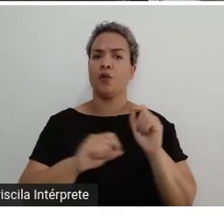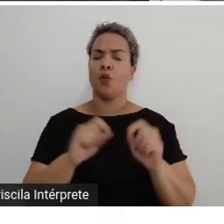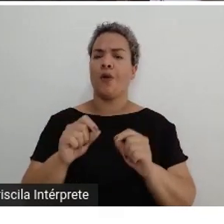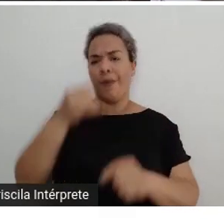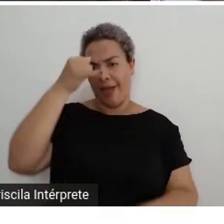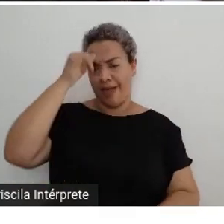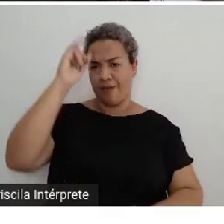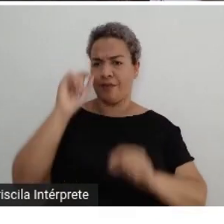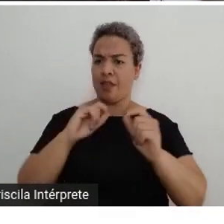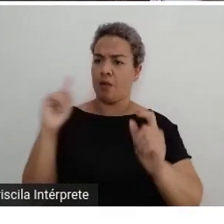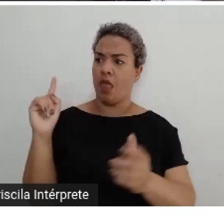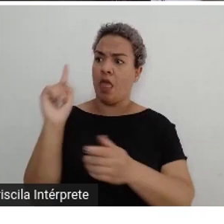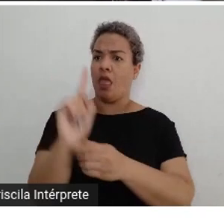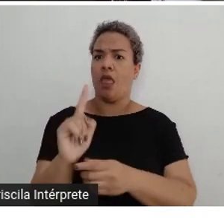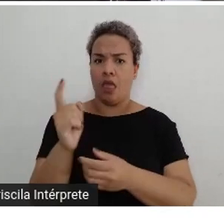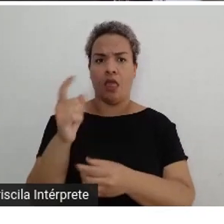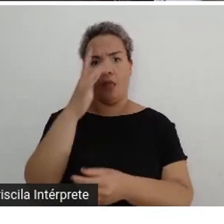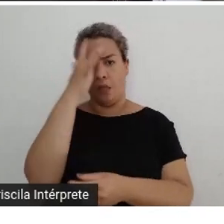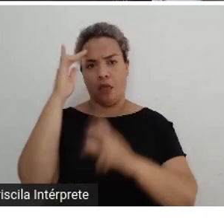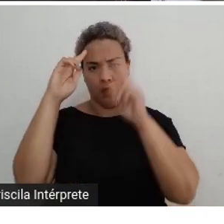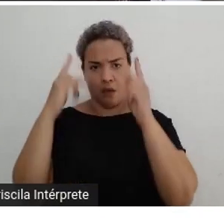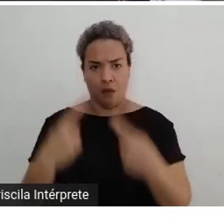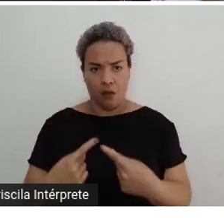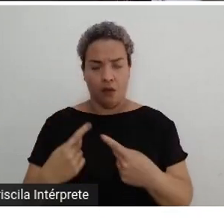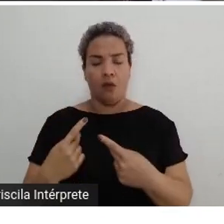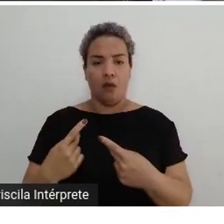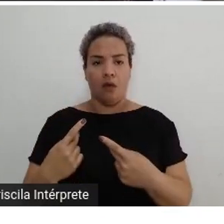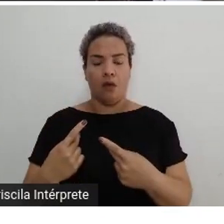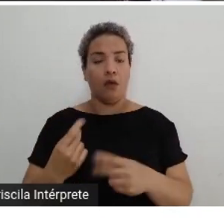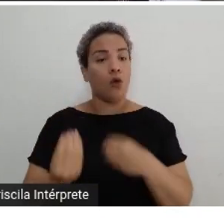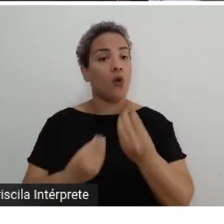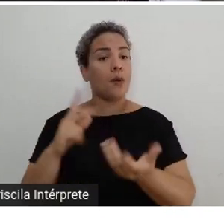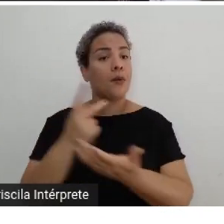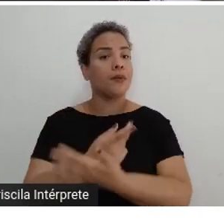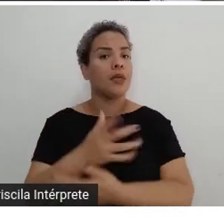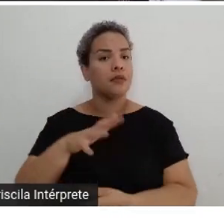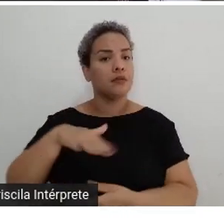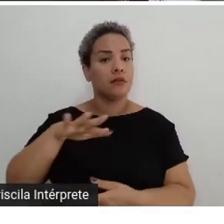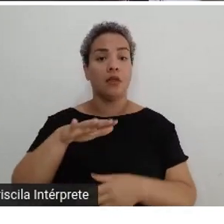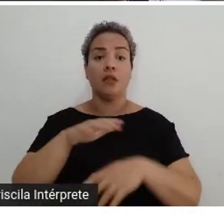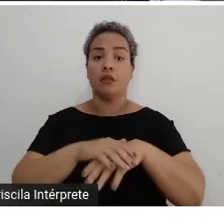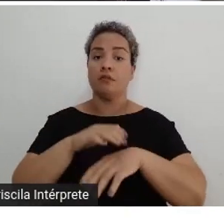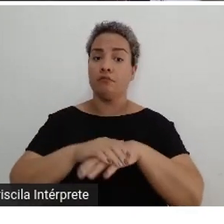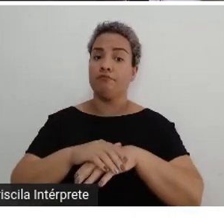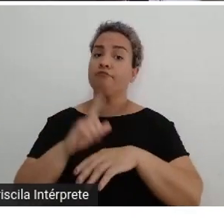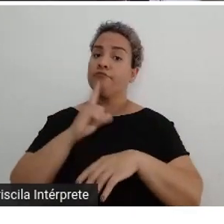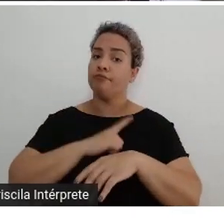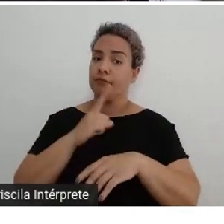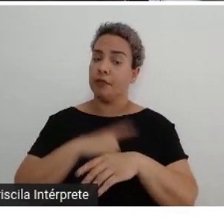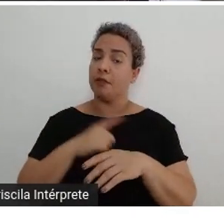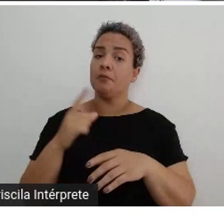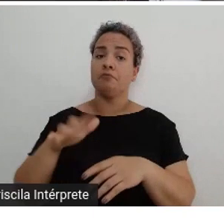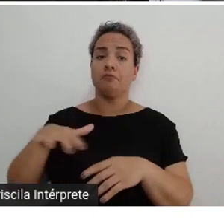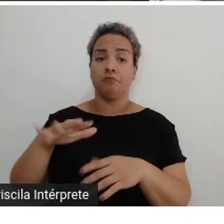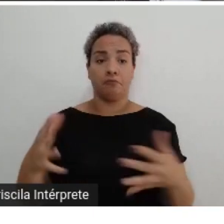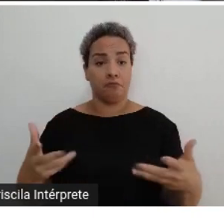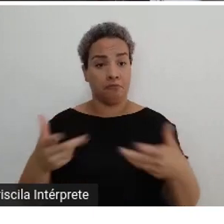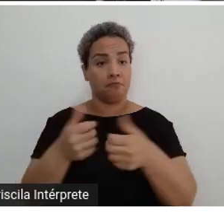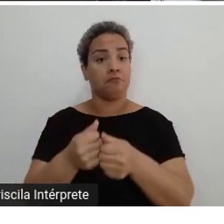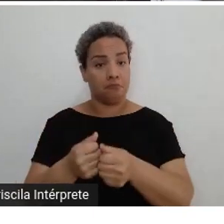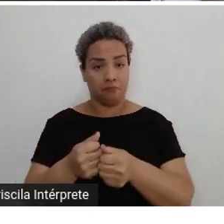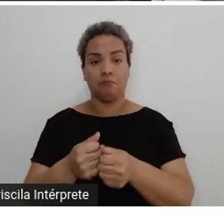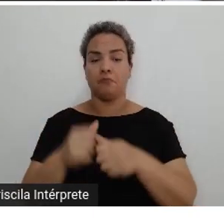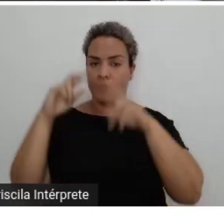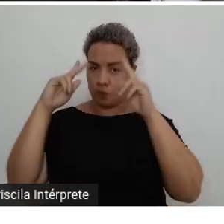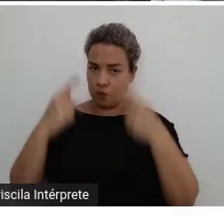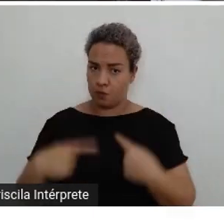um humano? Mas, enfim, ter esse escape também para um humano é algo muito benéfico, muito importante, porque